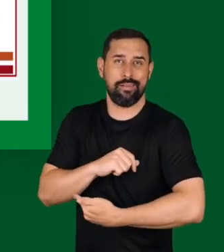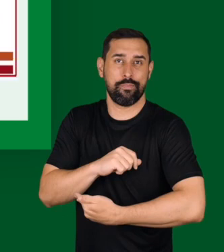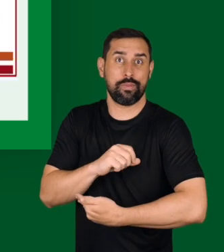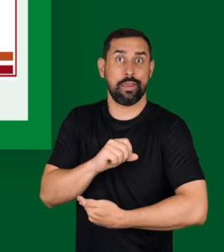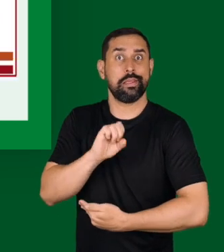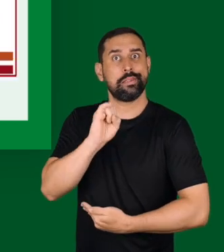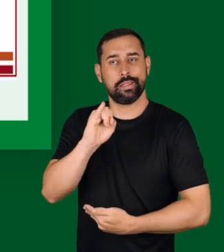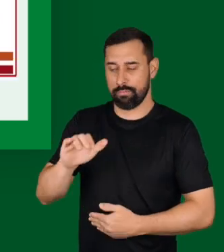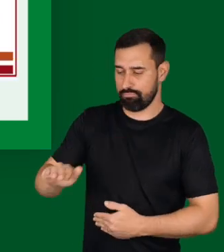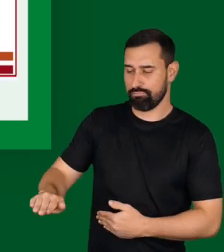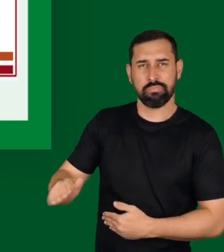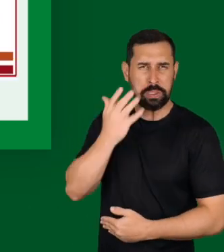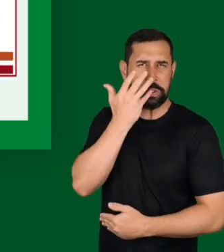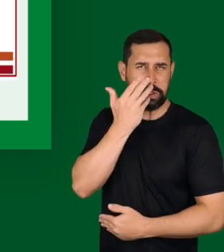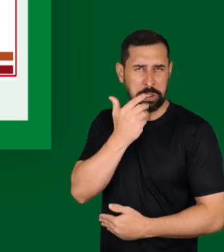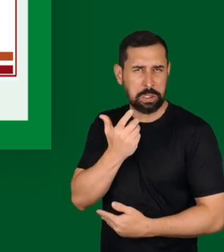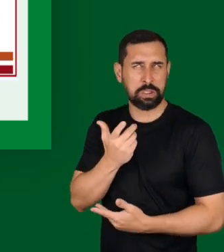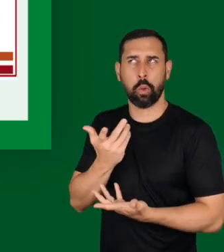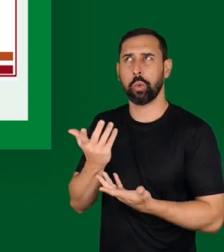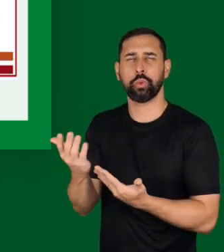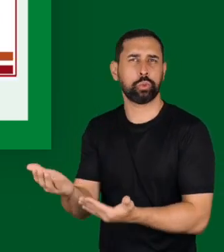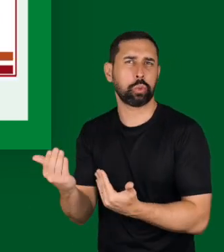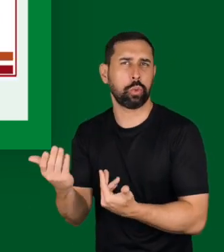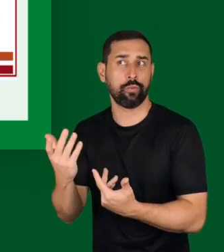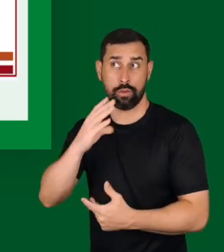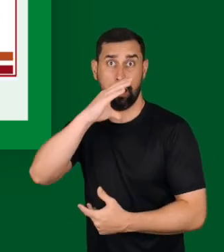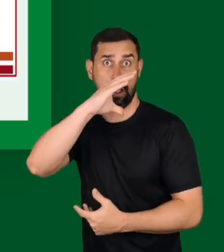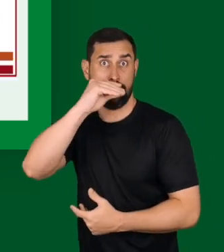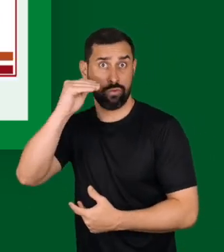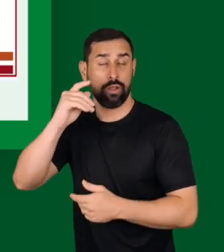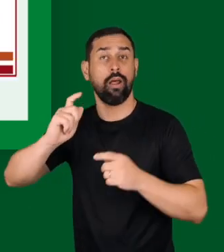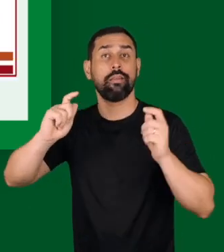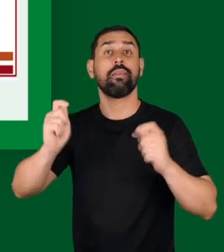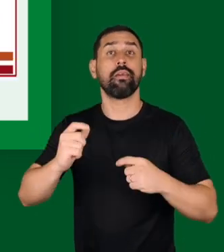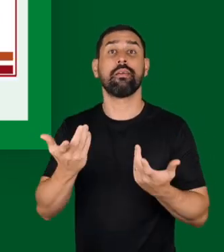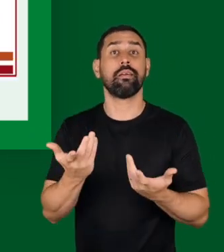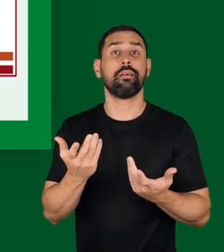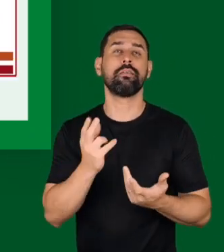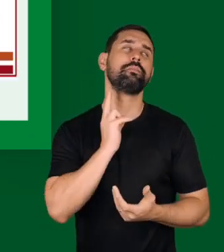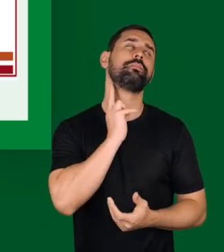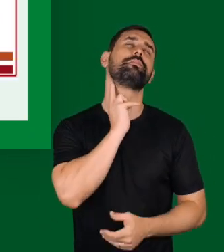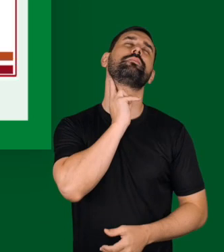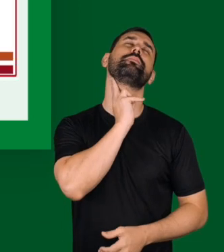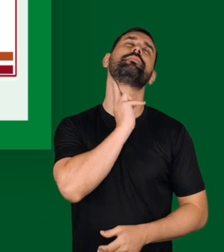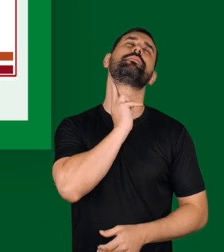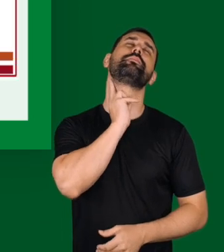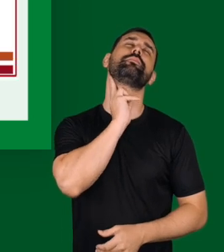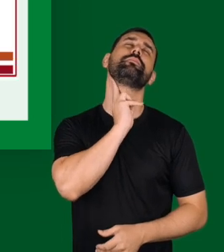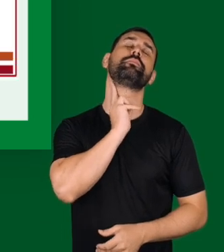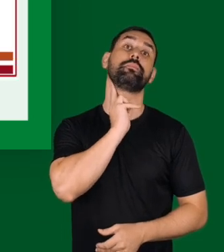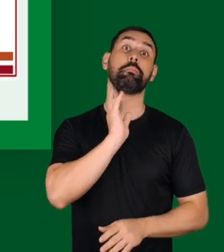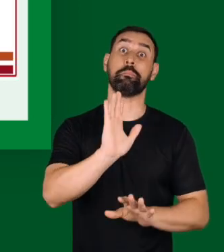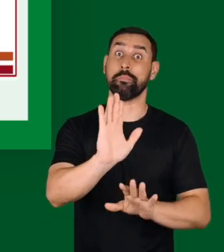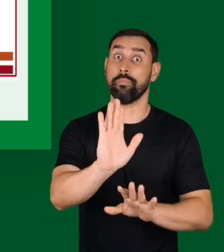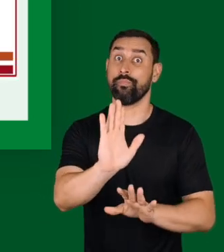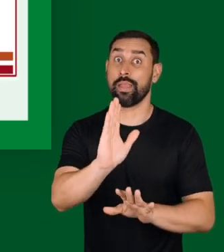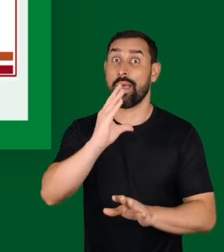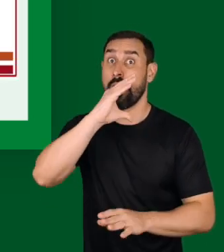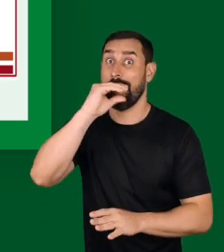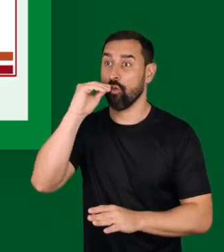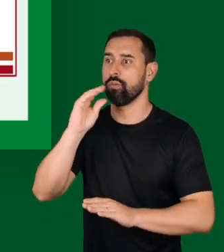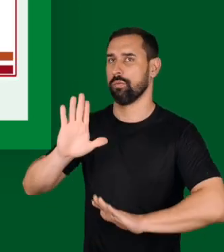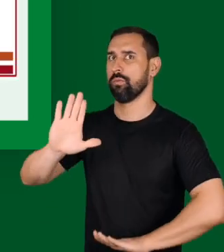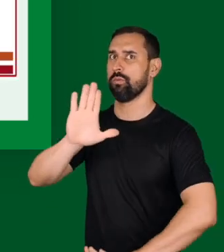paciente. Em pacientes maiores, se for uma criança maior, adolescente, adulto, você pode fazer massagem no